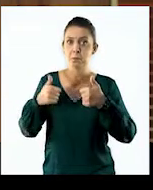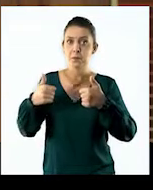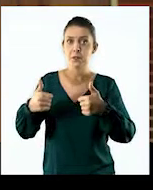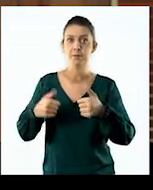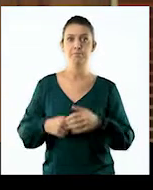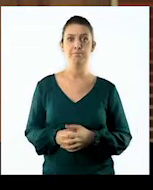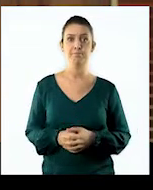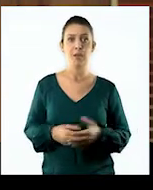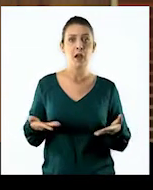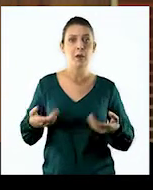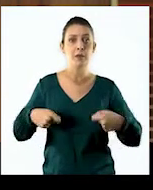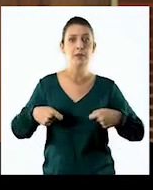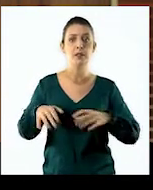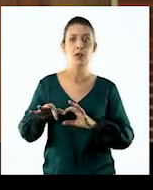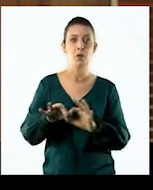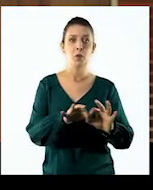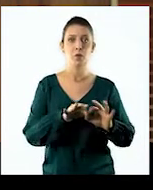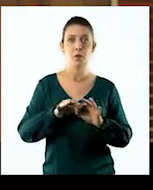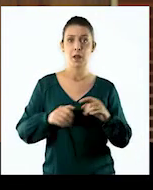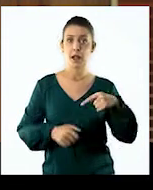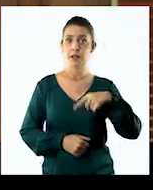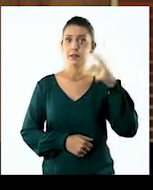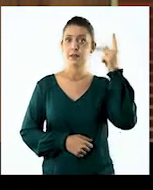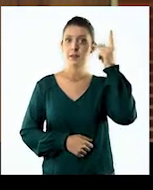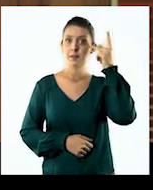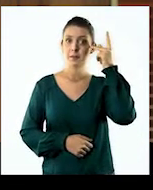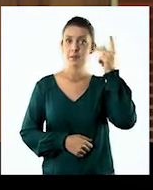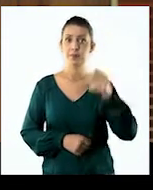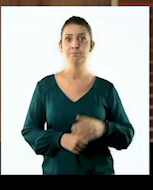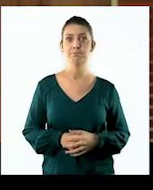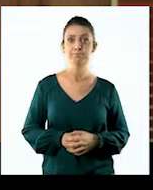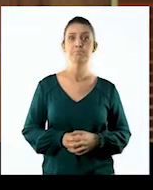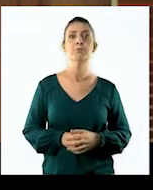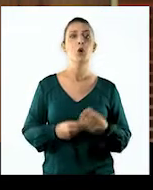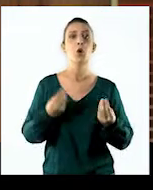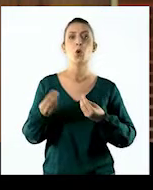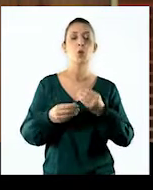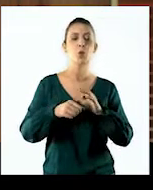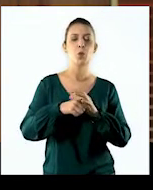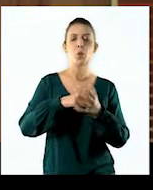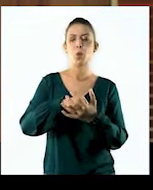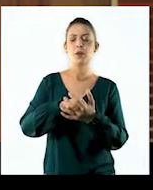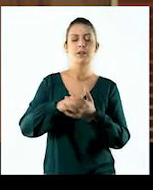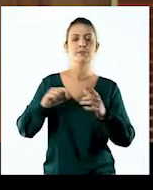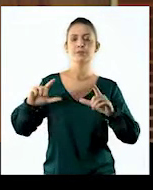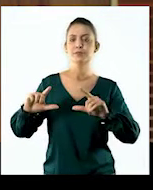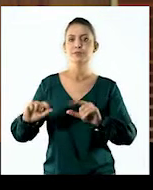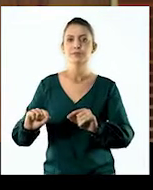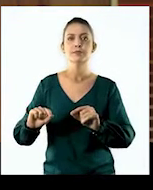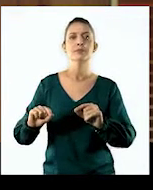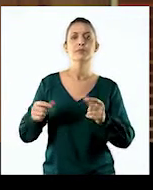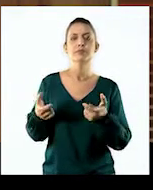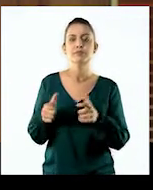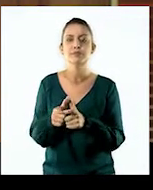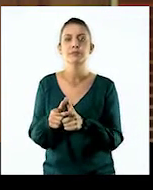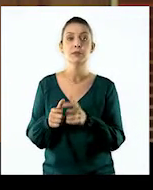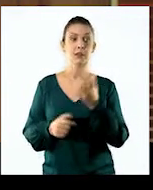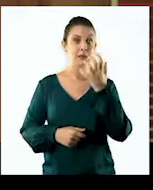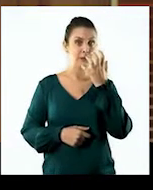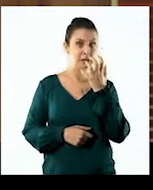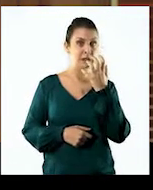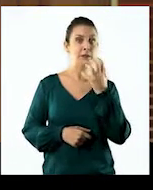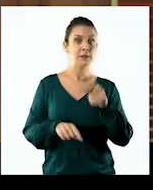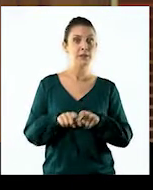todos o momento exige união aqui em são paulo nós estamos enfrentando o convite de 19 com